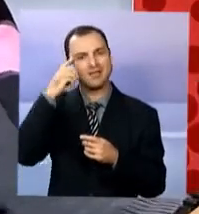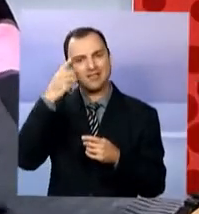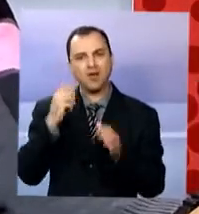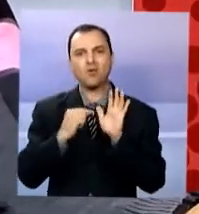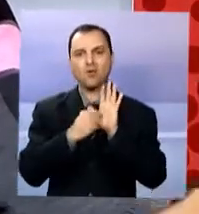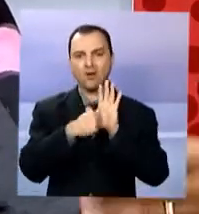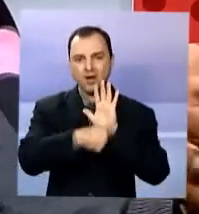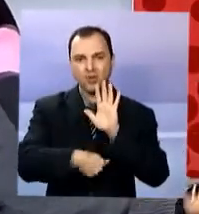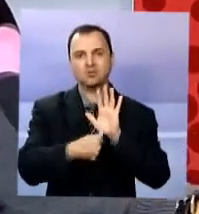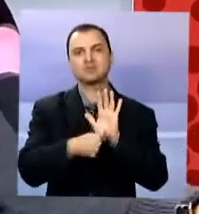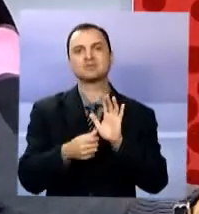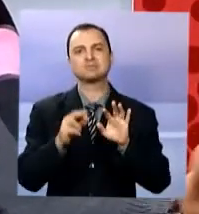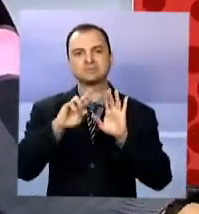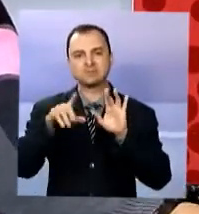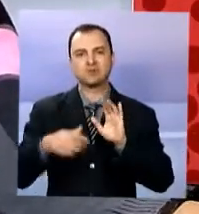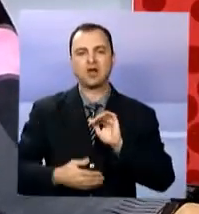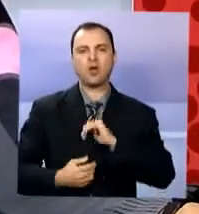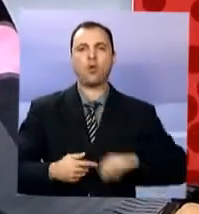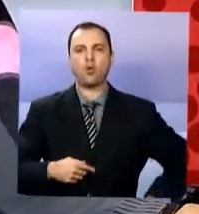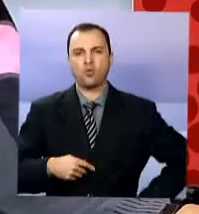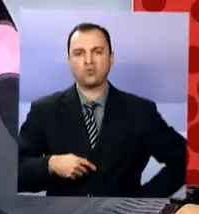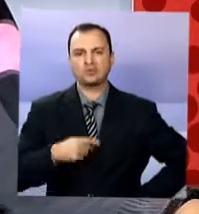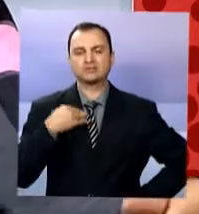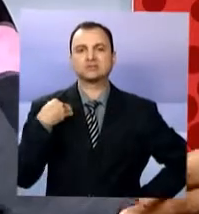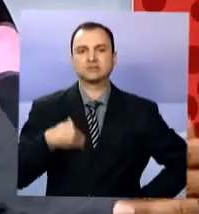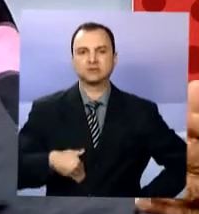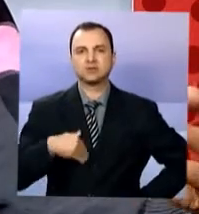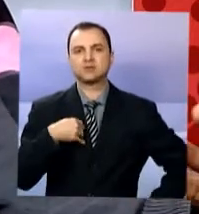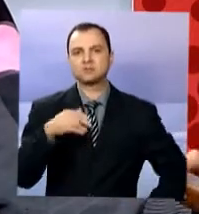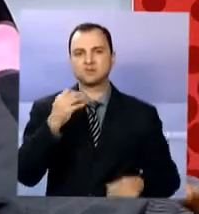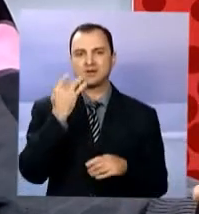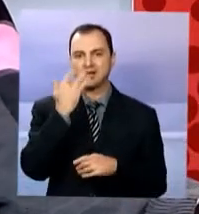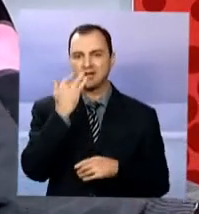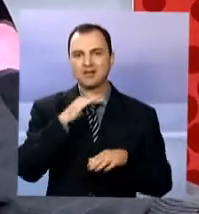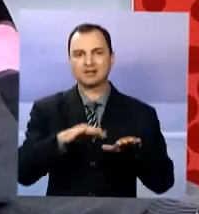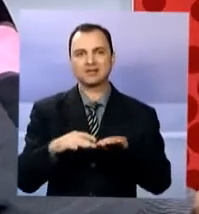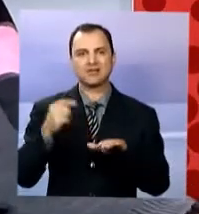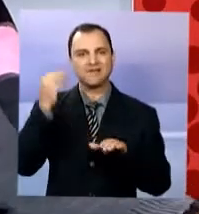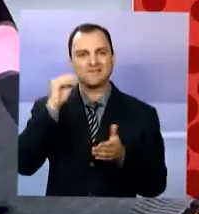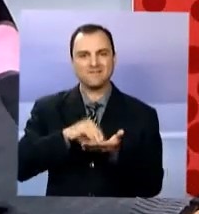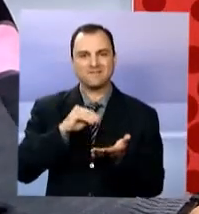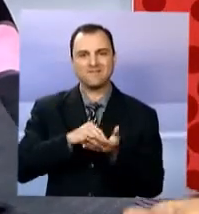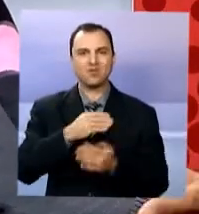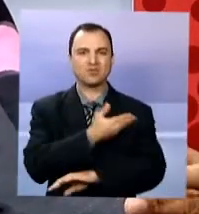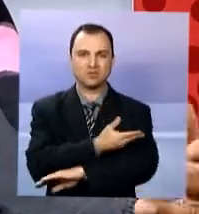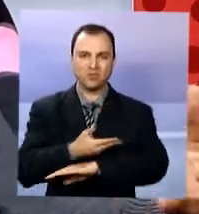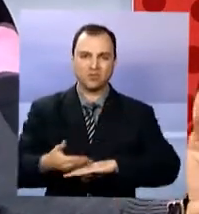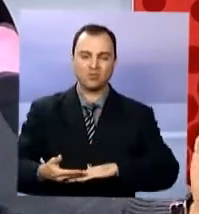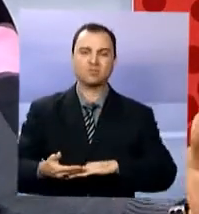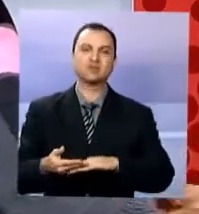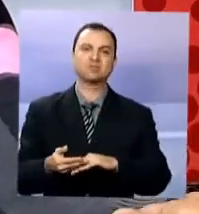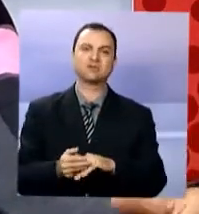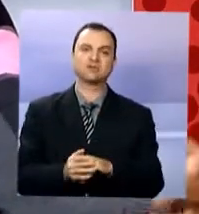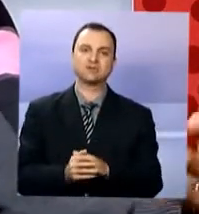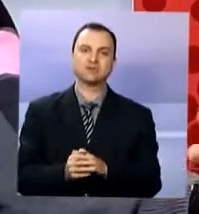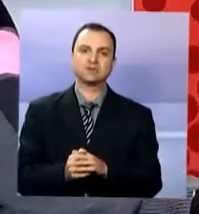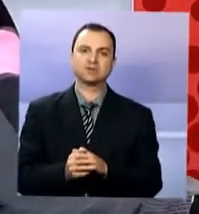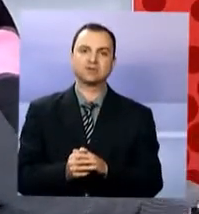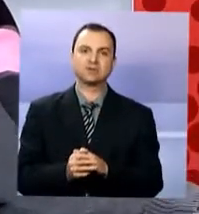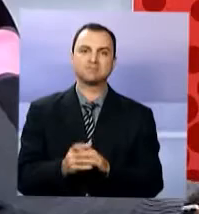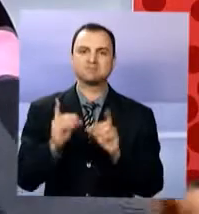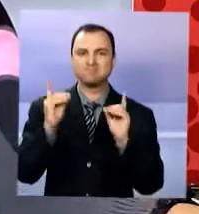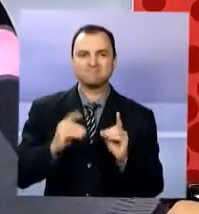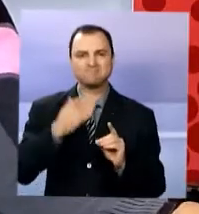autismo é males da coluna é criança com déficit comportamental com decência de